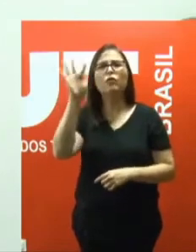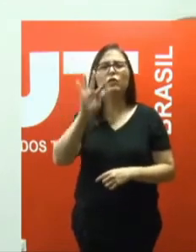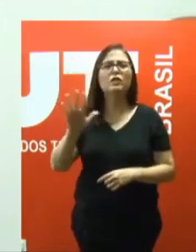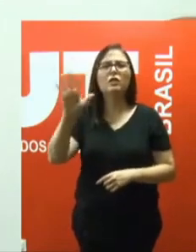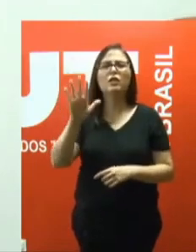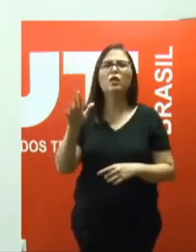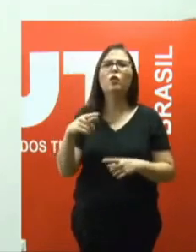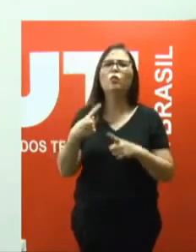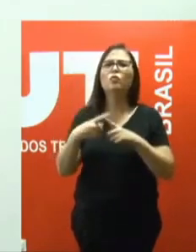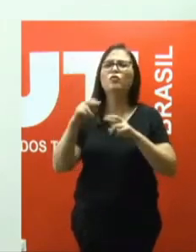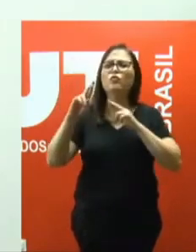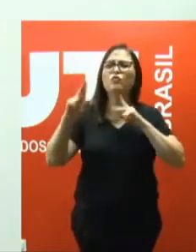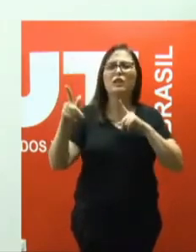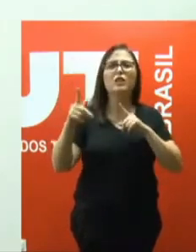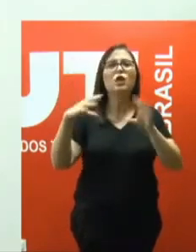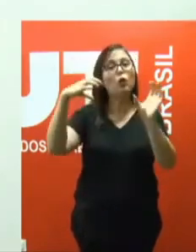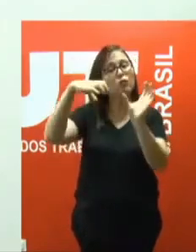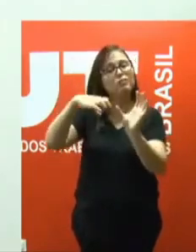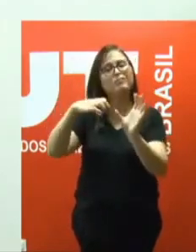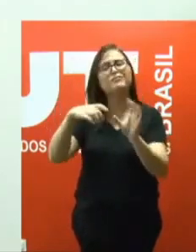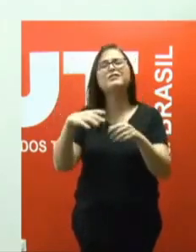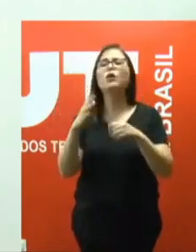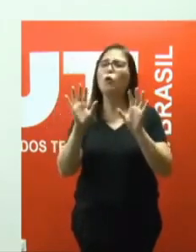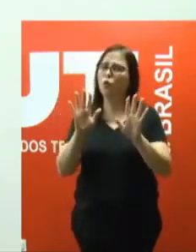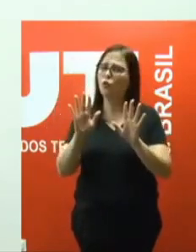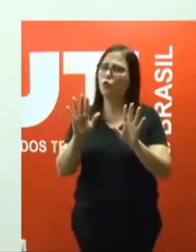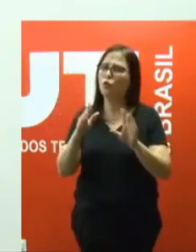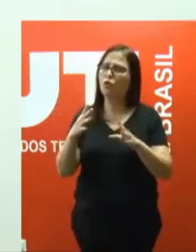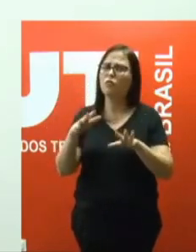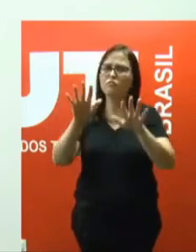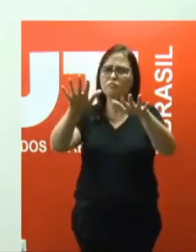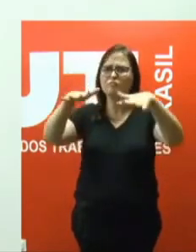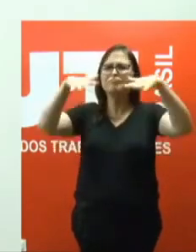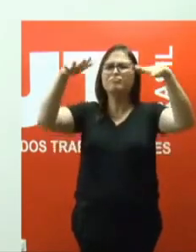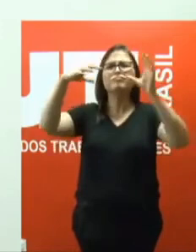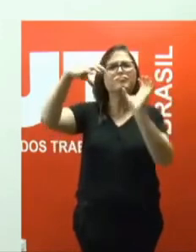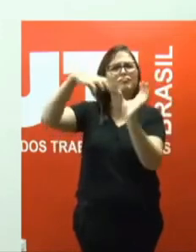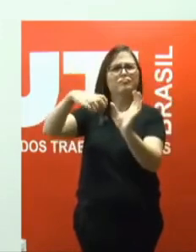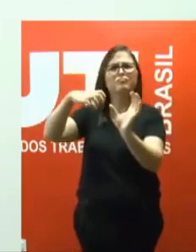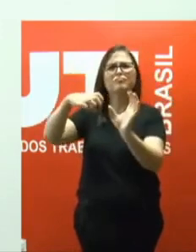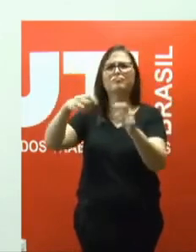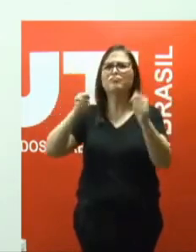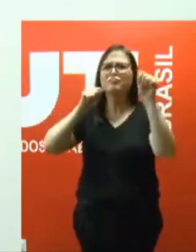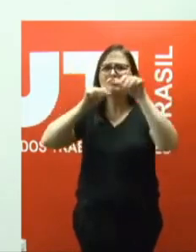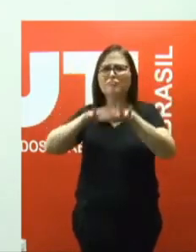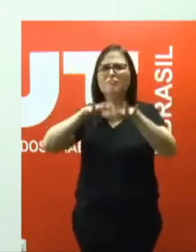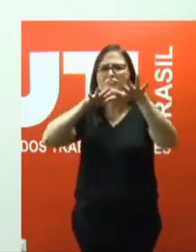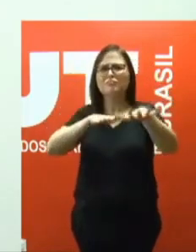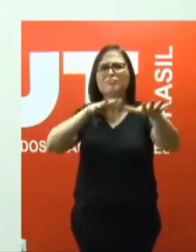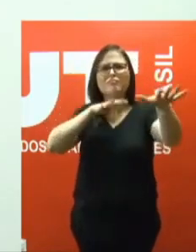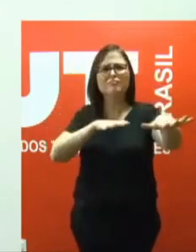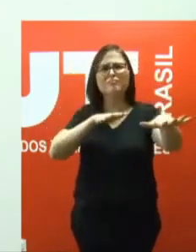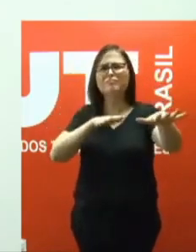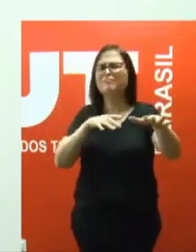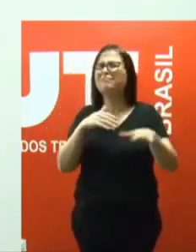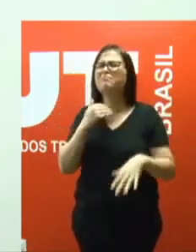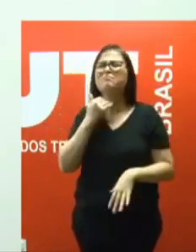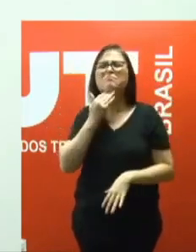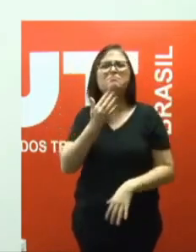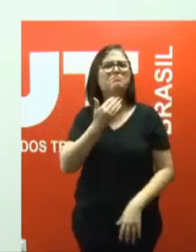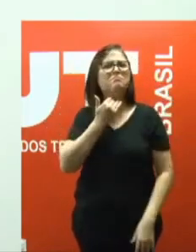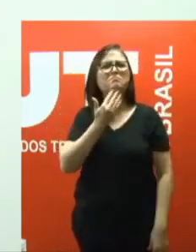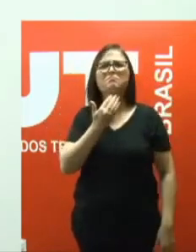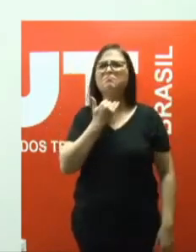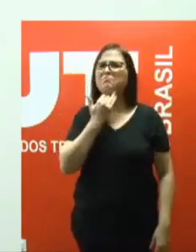todo carinho, que fazer ato público na frente do Congresso Nacional não move uma pestana de um